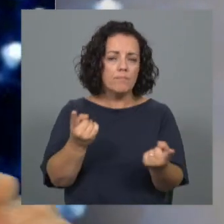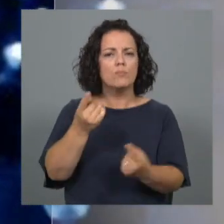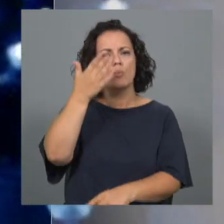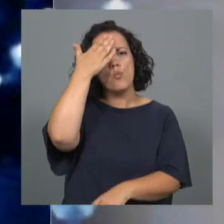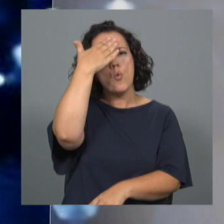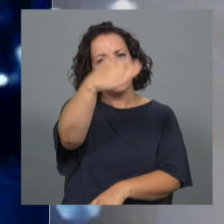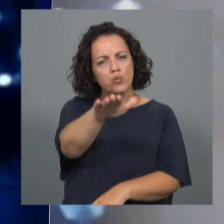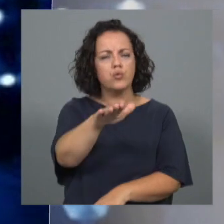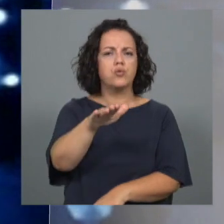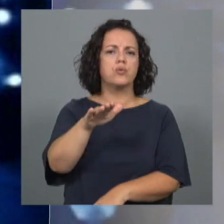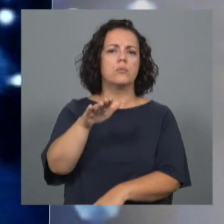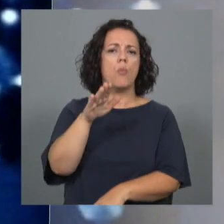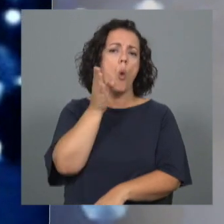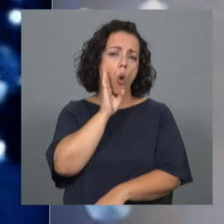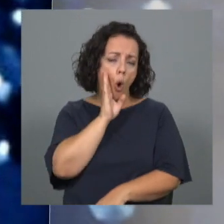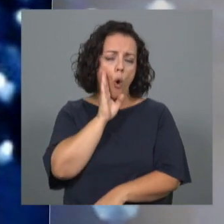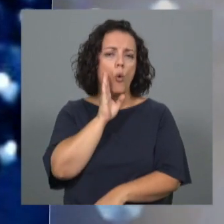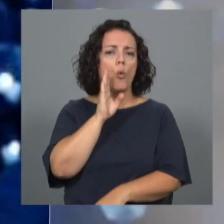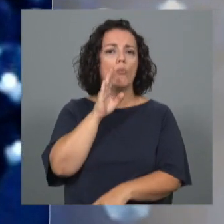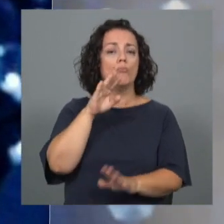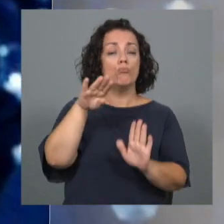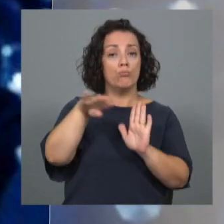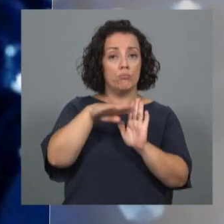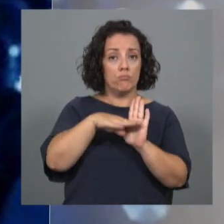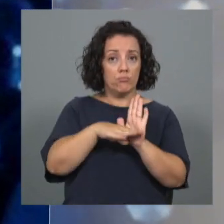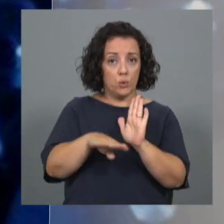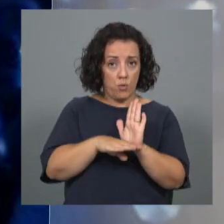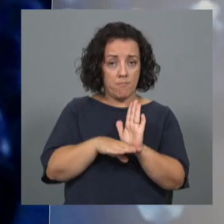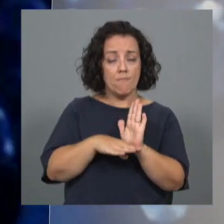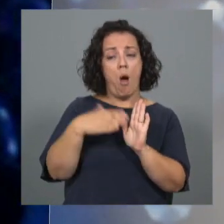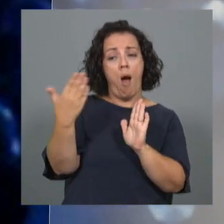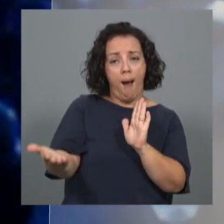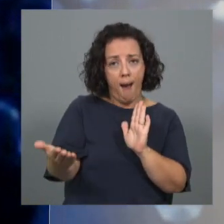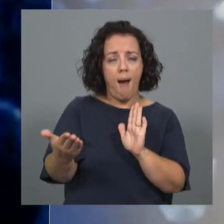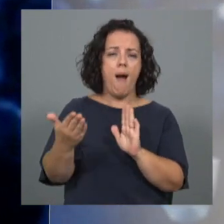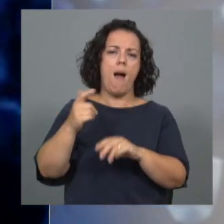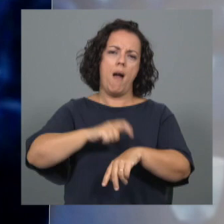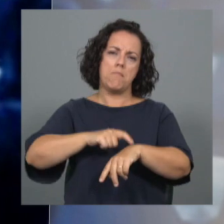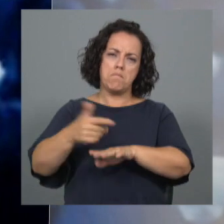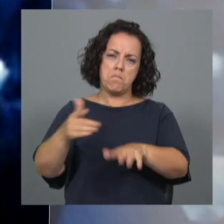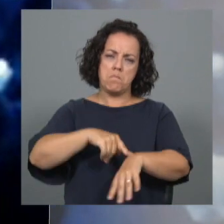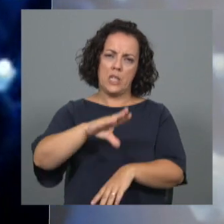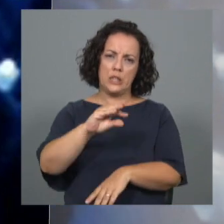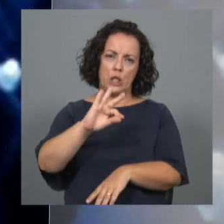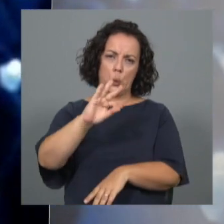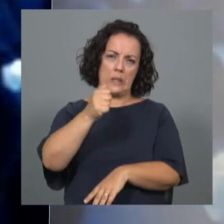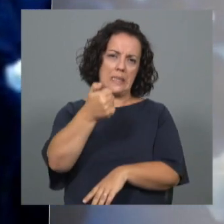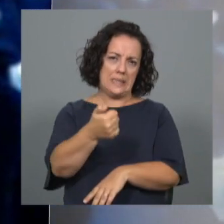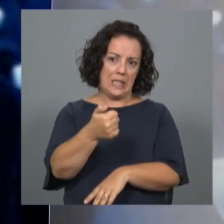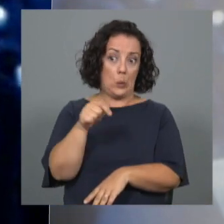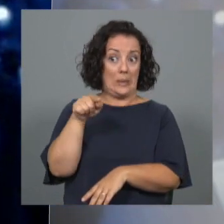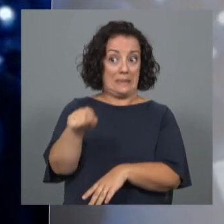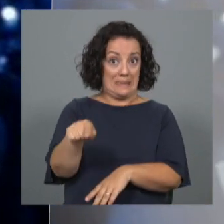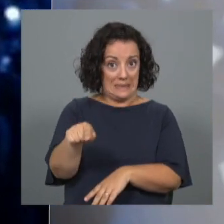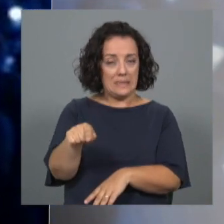sugestão para que mais logo se junte ao auditório da Antena 1 pelas 22h45. É nessa hora que